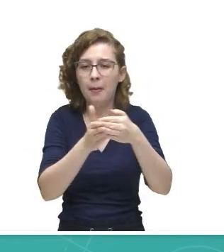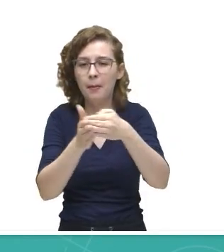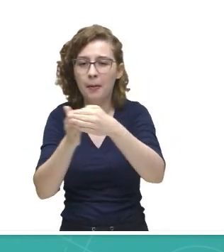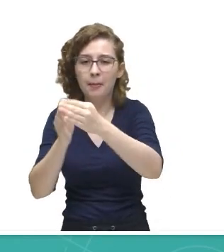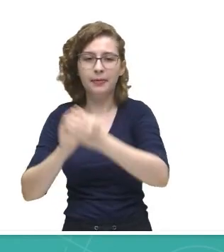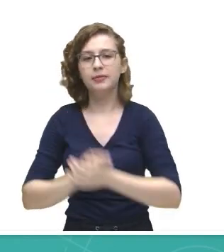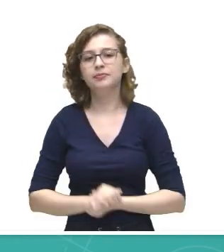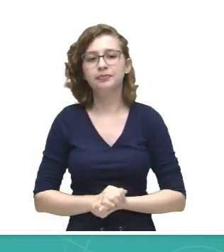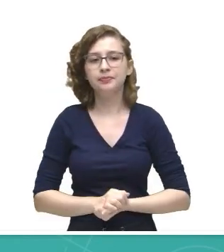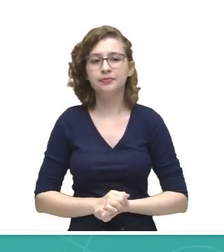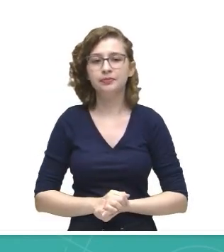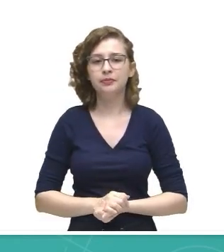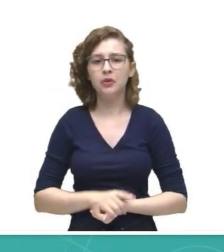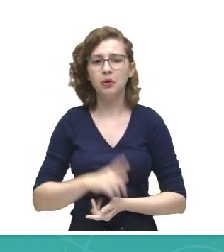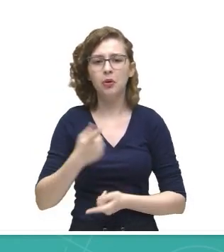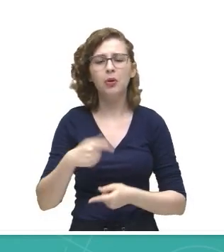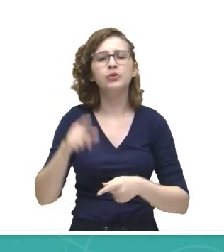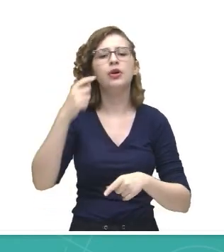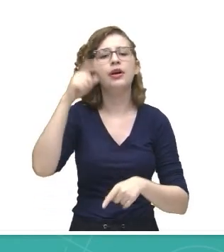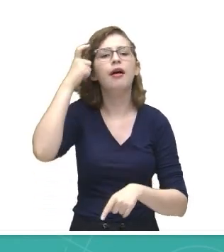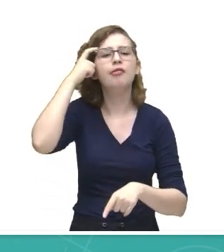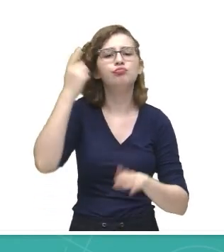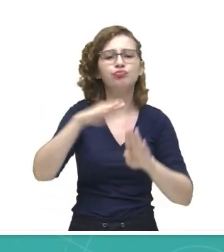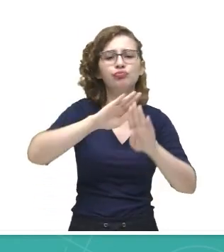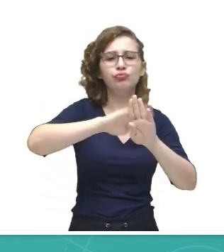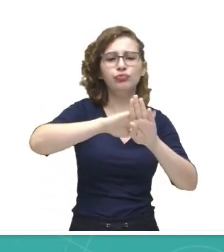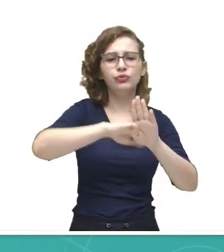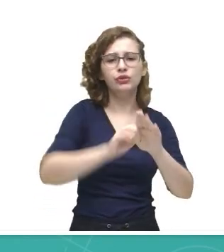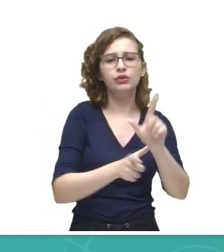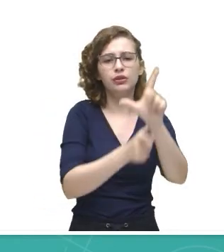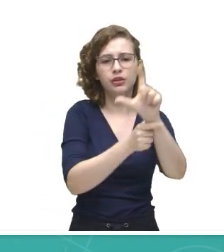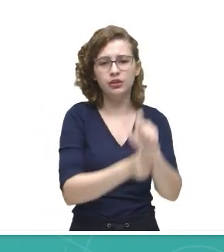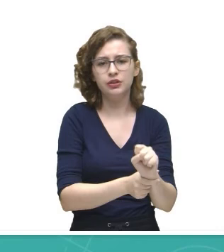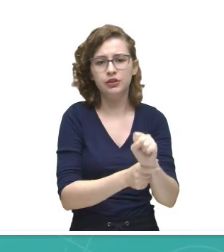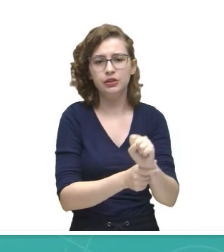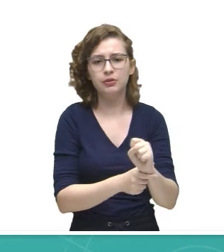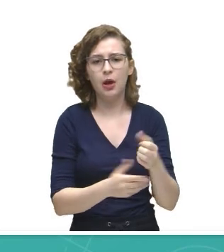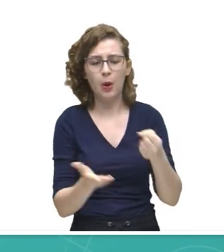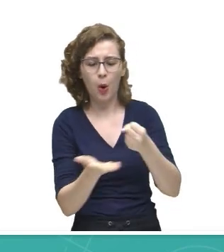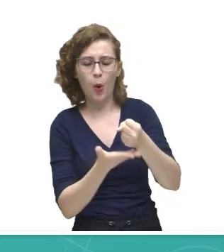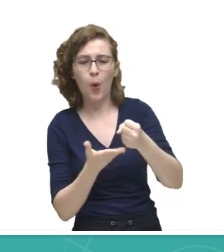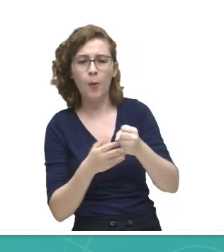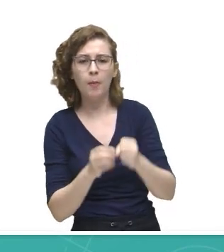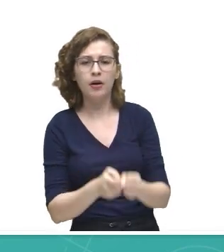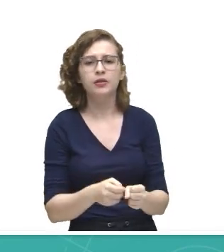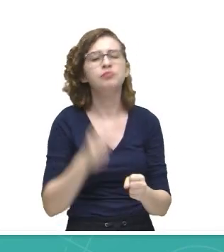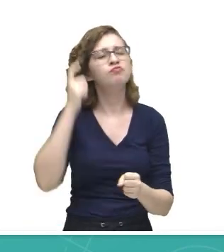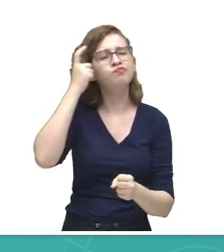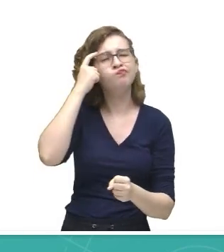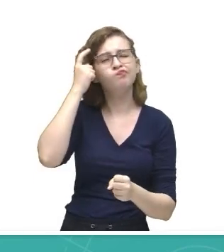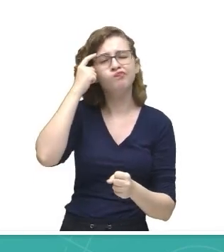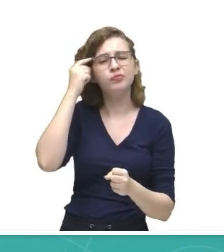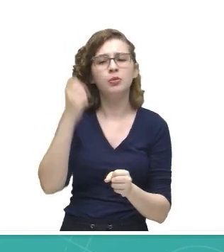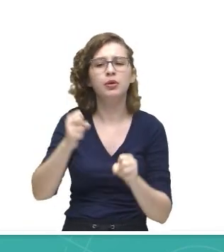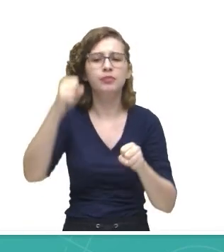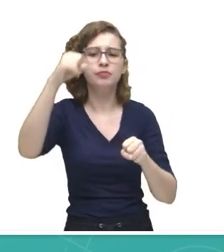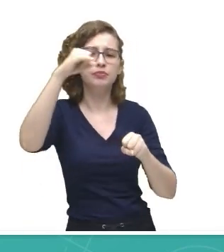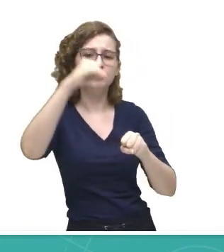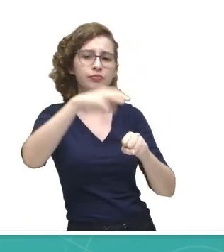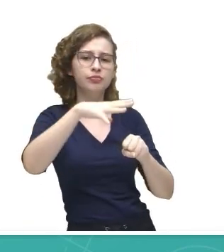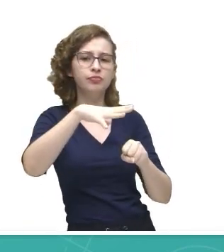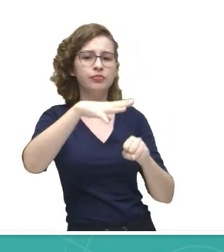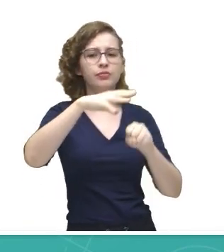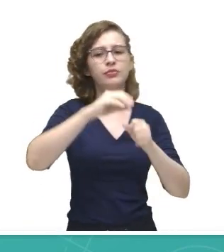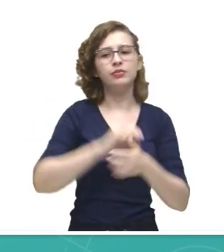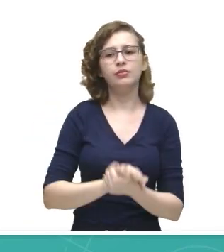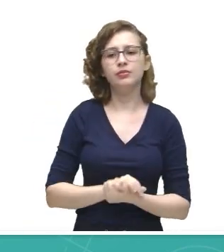ponto é a ideologia liberal, que surgiu aí a partir das ideias iluministas. Né? A gente vê essa maior